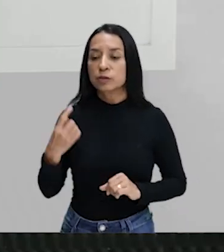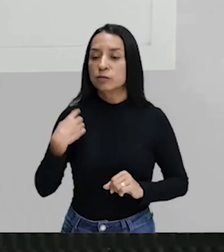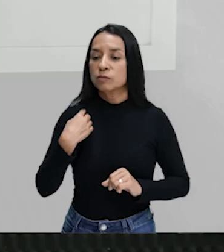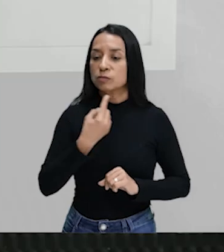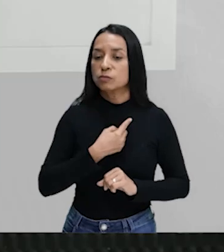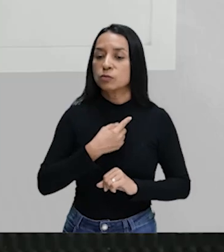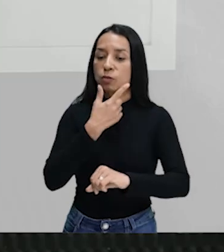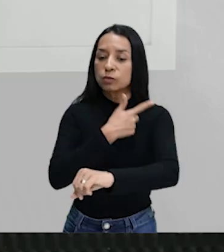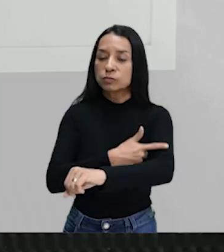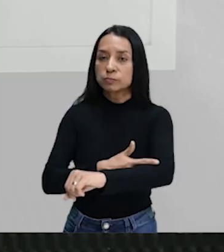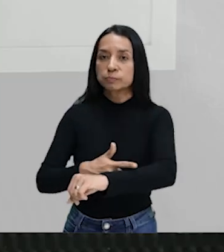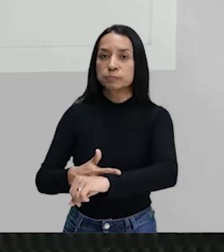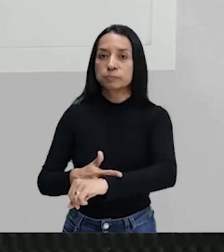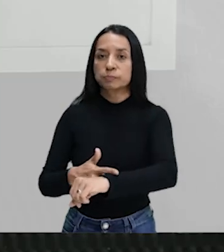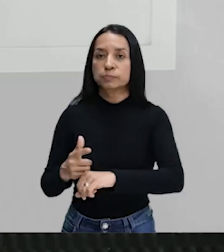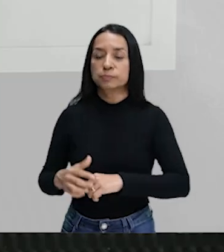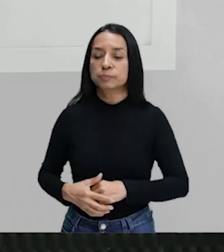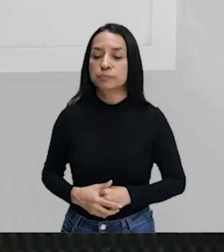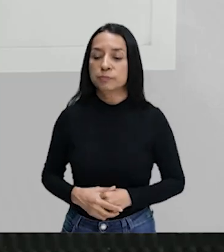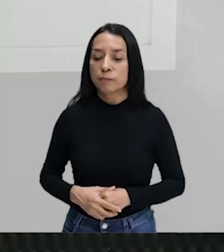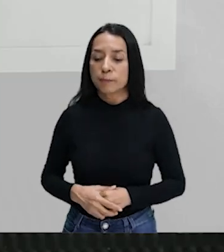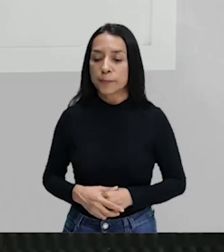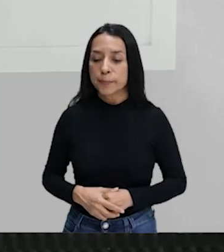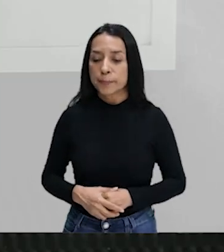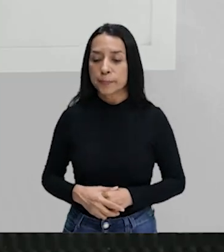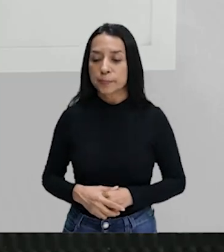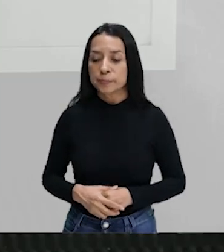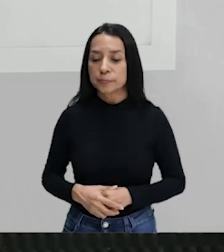nosso comportamento.